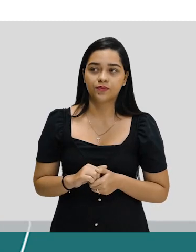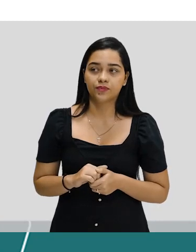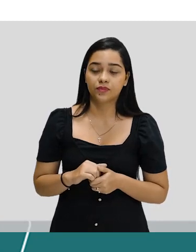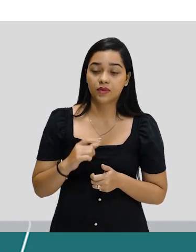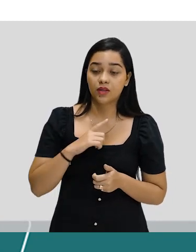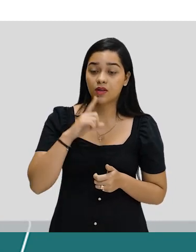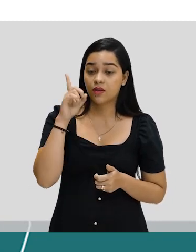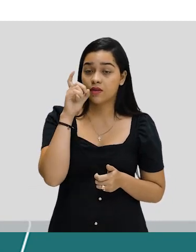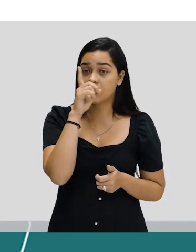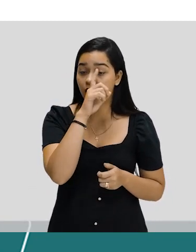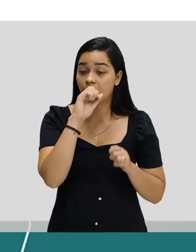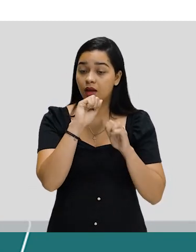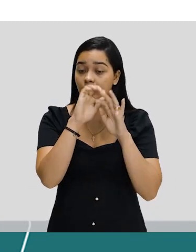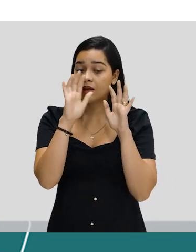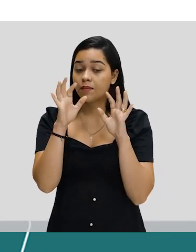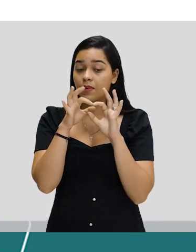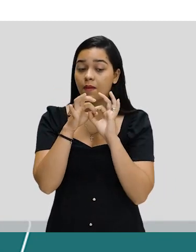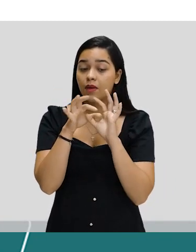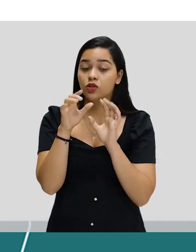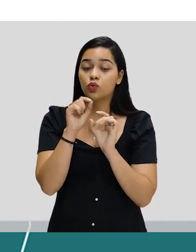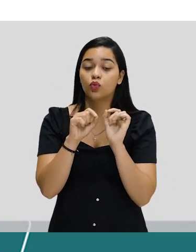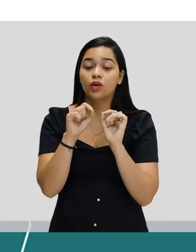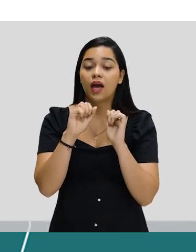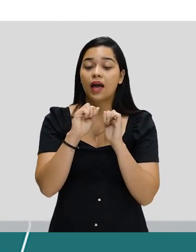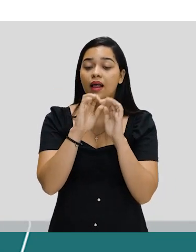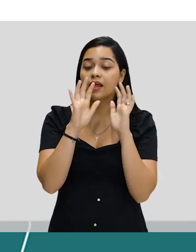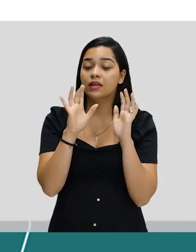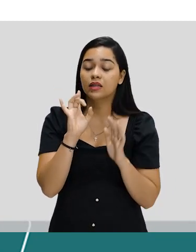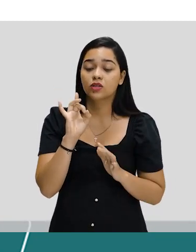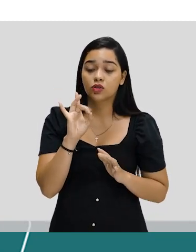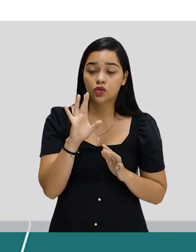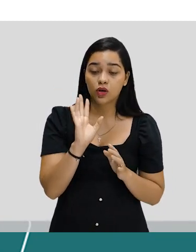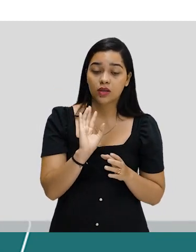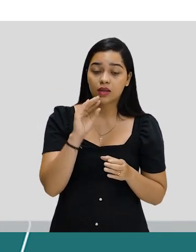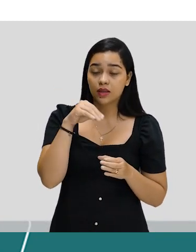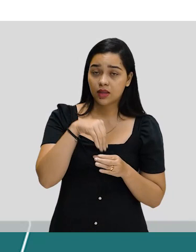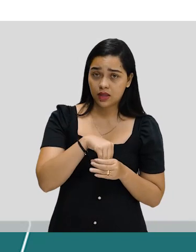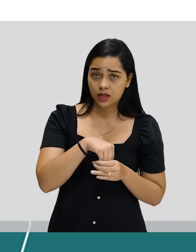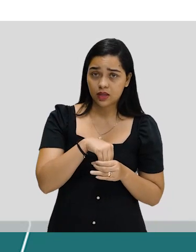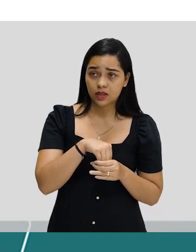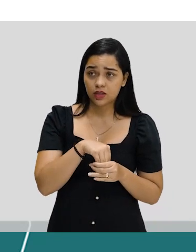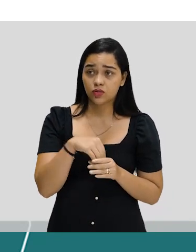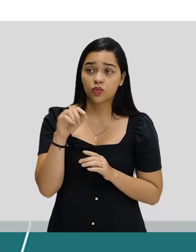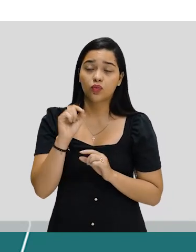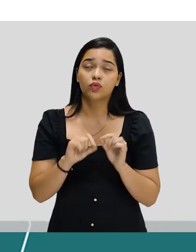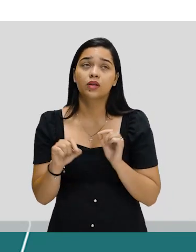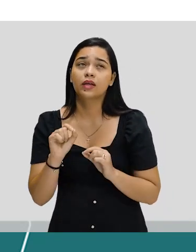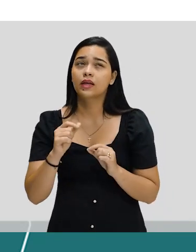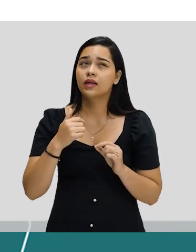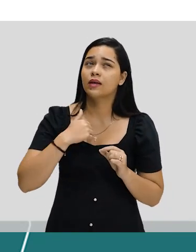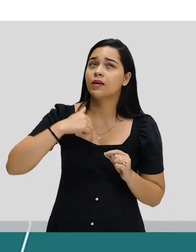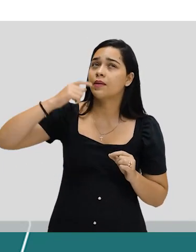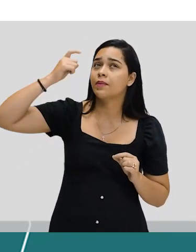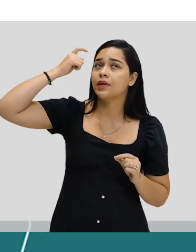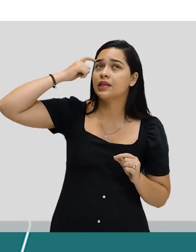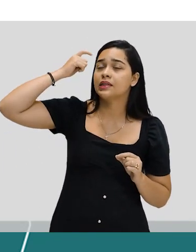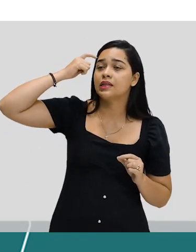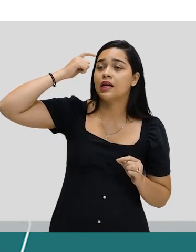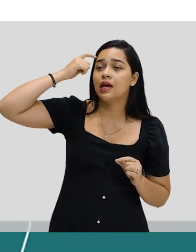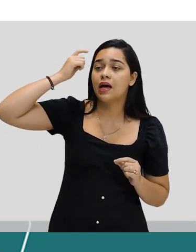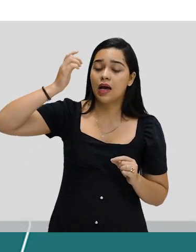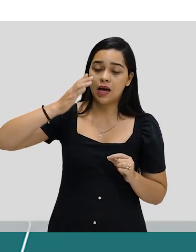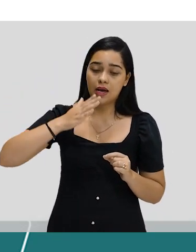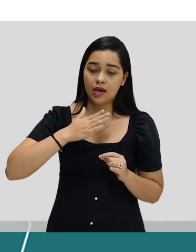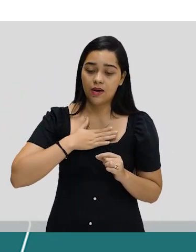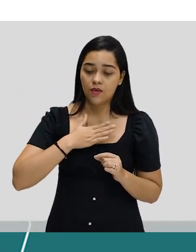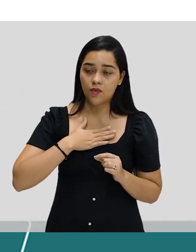principal dificuldade é com clareza, permite inferir. Aí, no caso, eu vou deduzir. Eu vou colocar